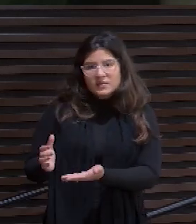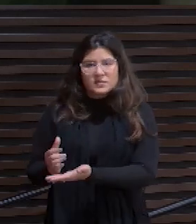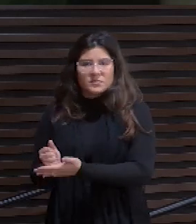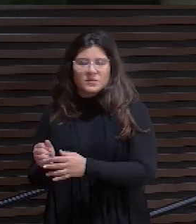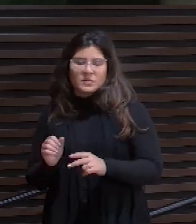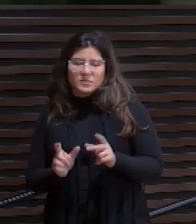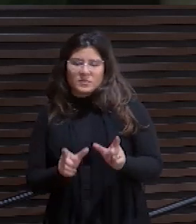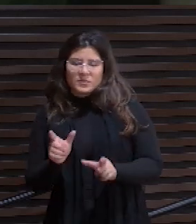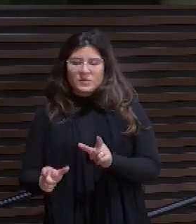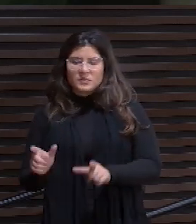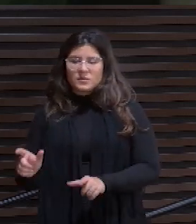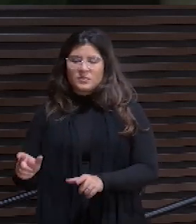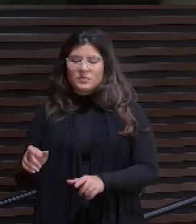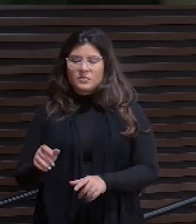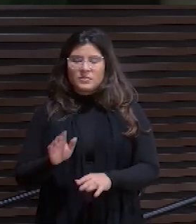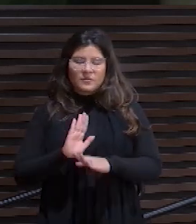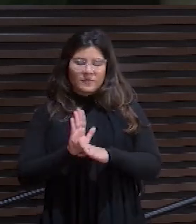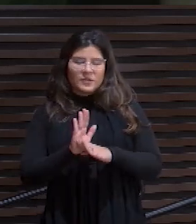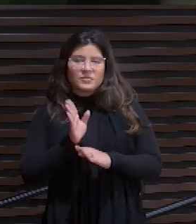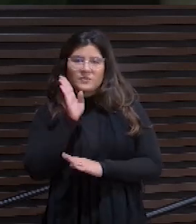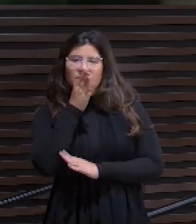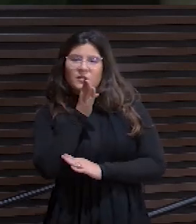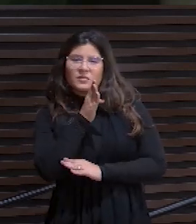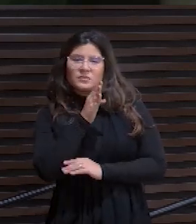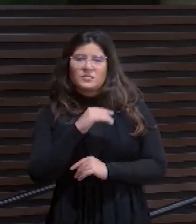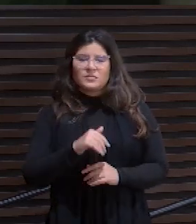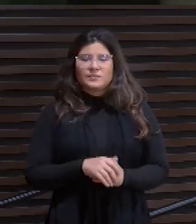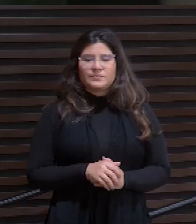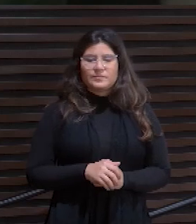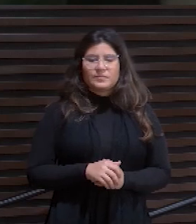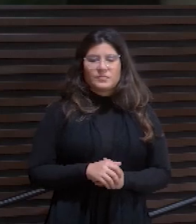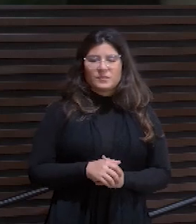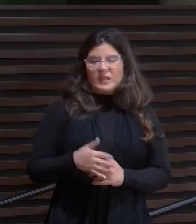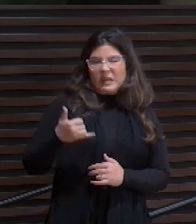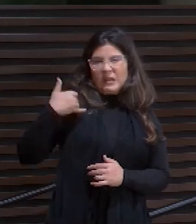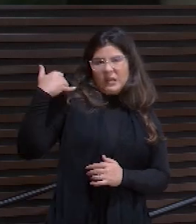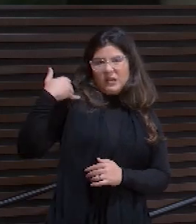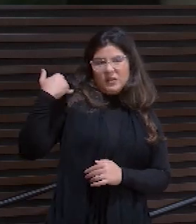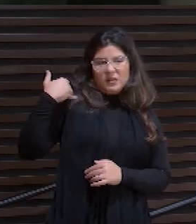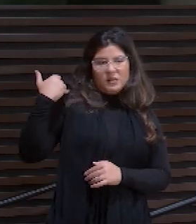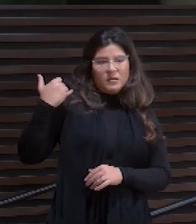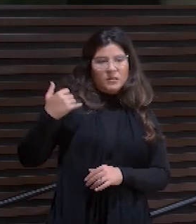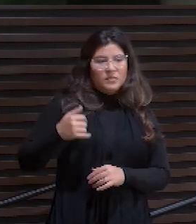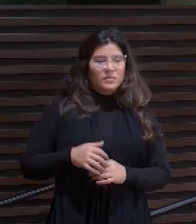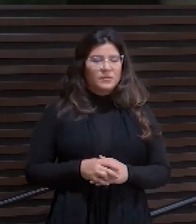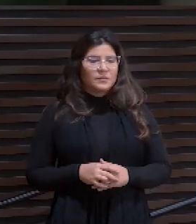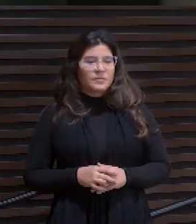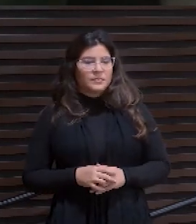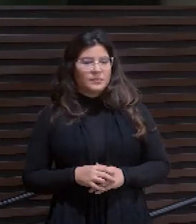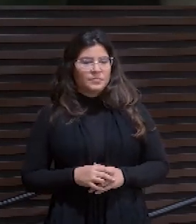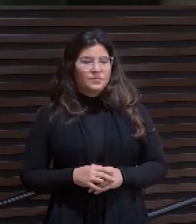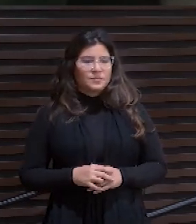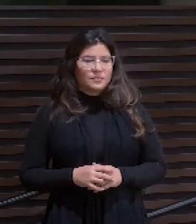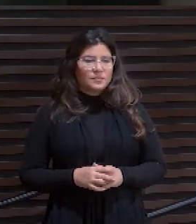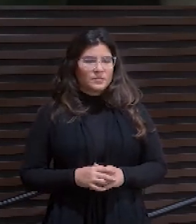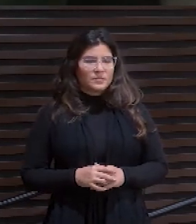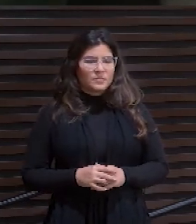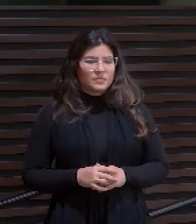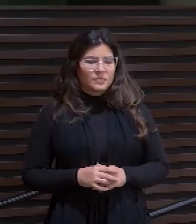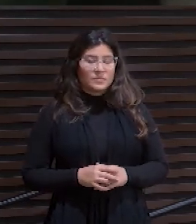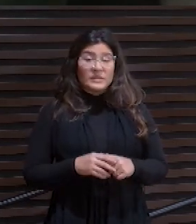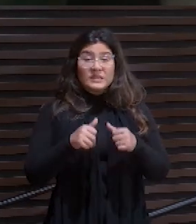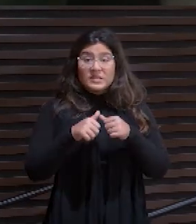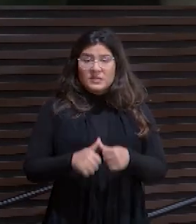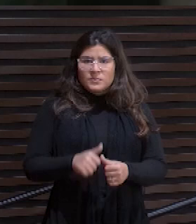o ego humano, a necessidade de se autopromover, ainda mais dentro de uma tragédia como essa? Então, isso é muito